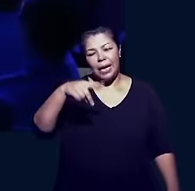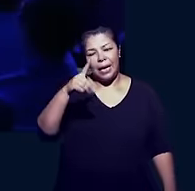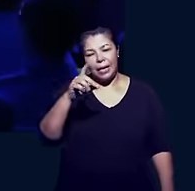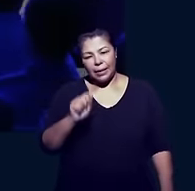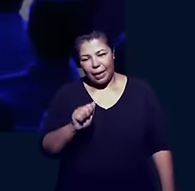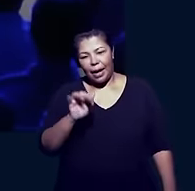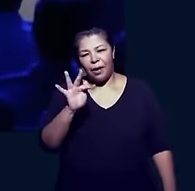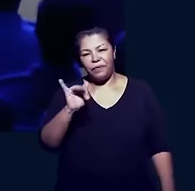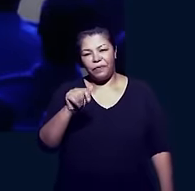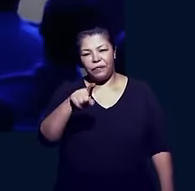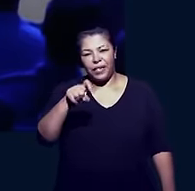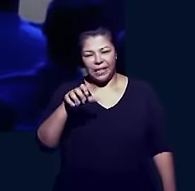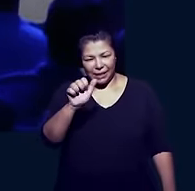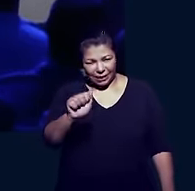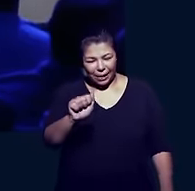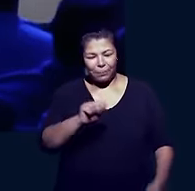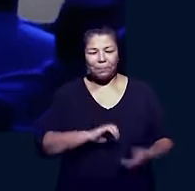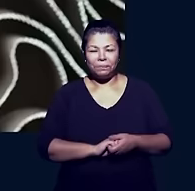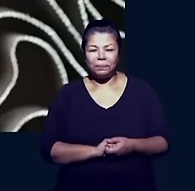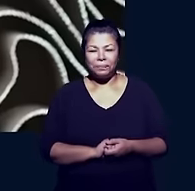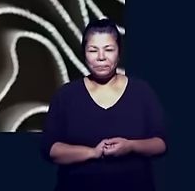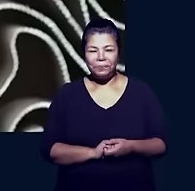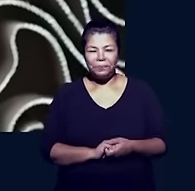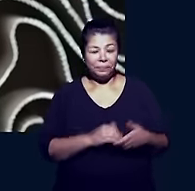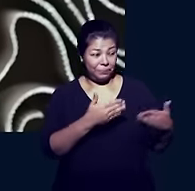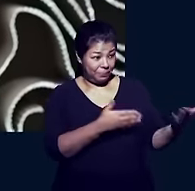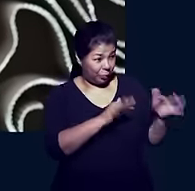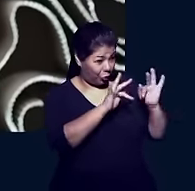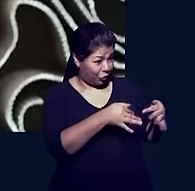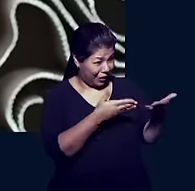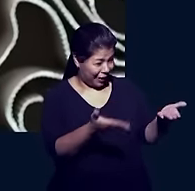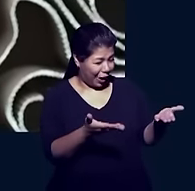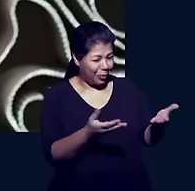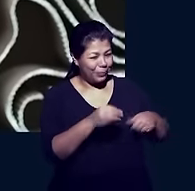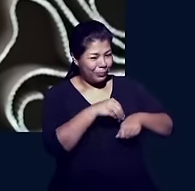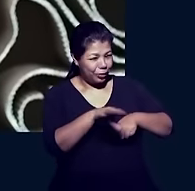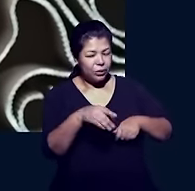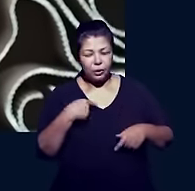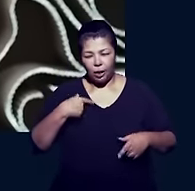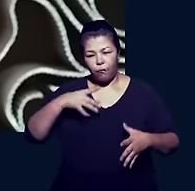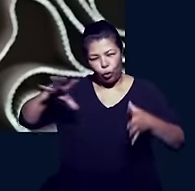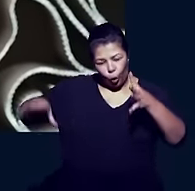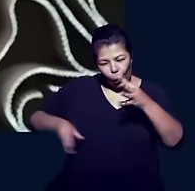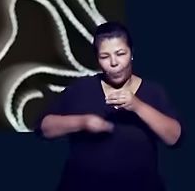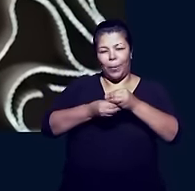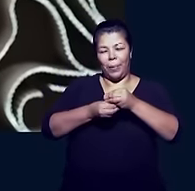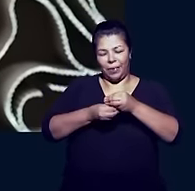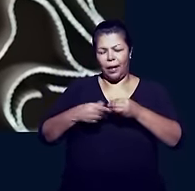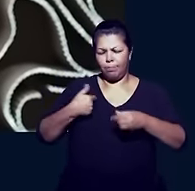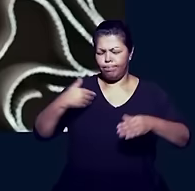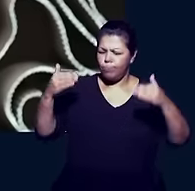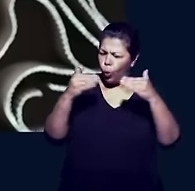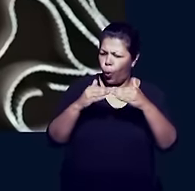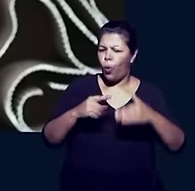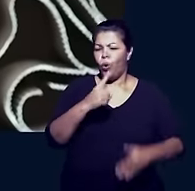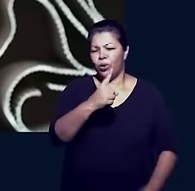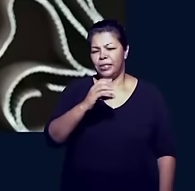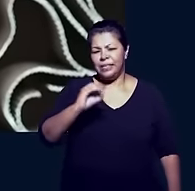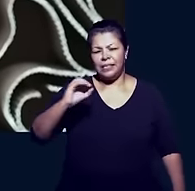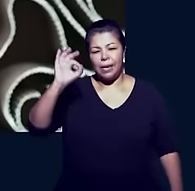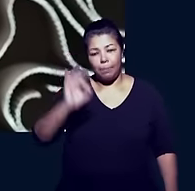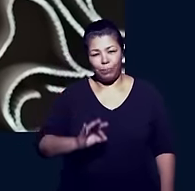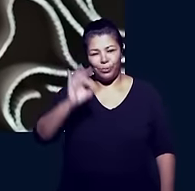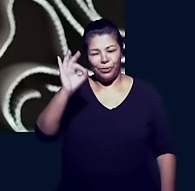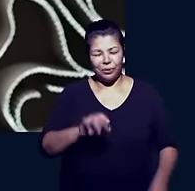Julinho considerações finais eu vou pegar um gancho aqui no no que o airo falou eu concordo 100% eu acho que a parte de renda fixa eu